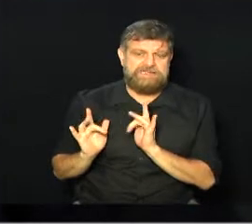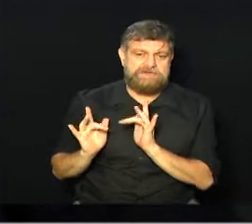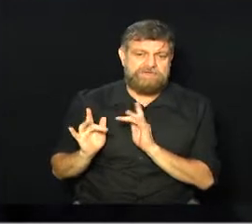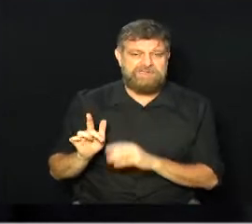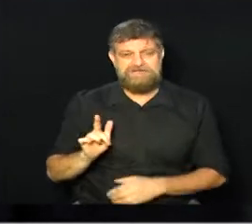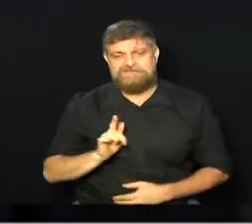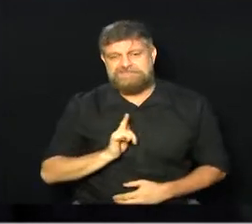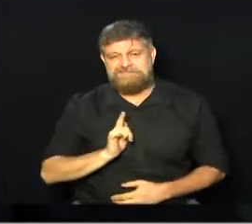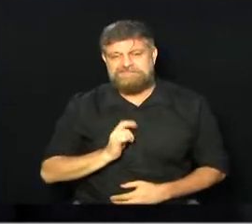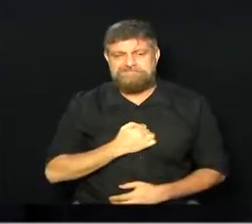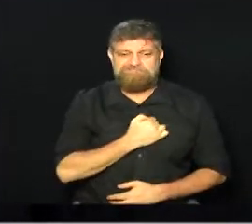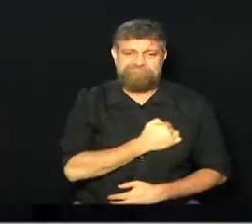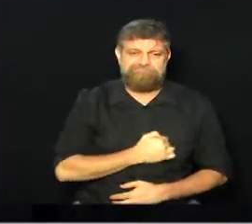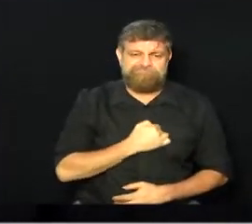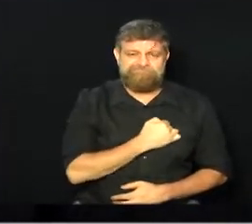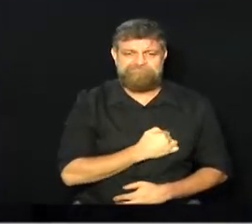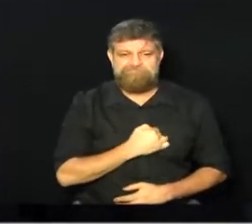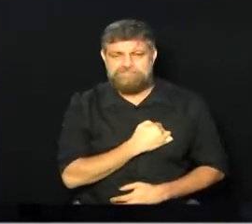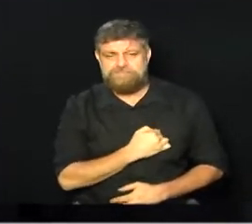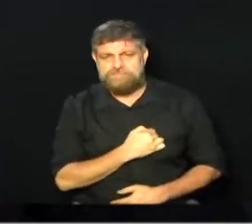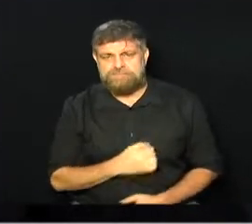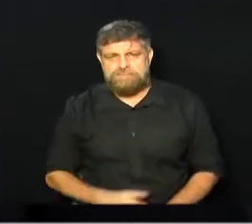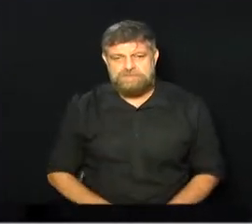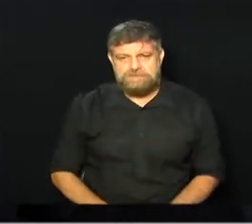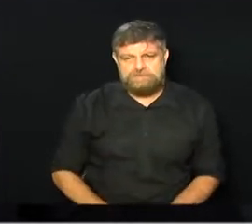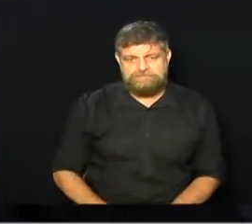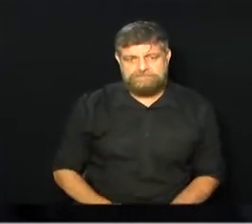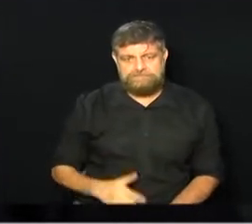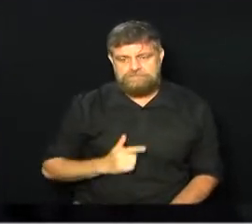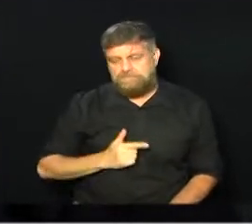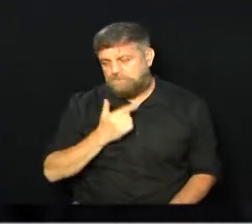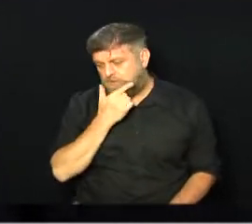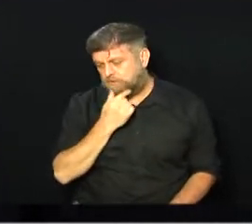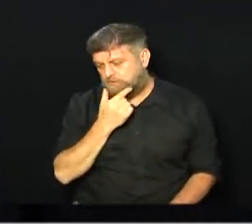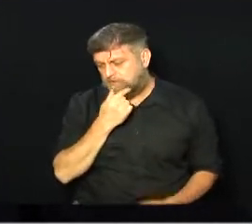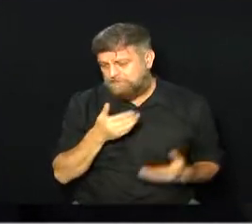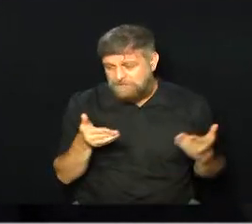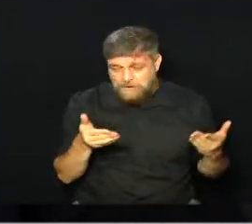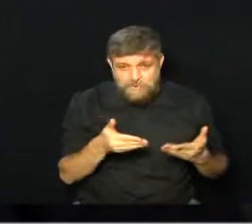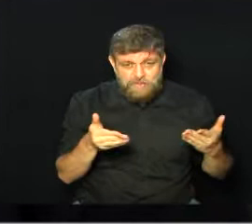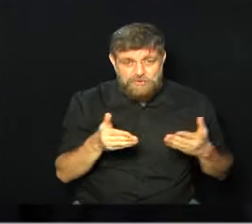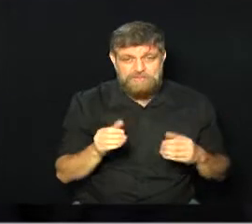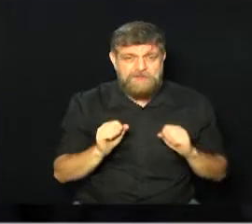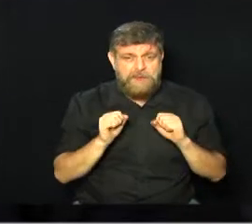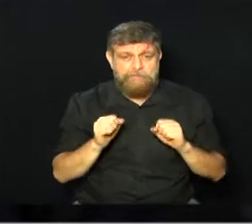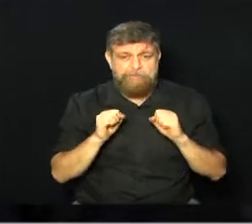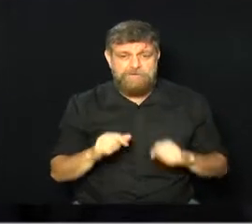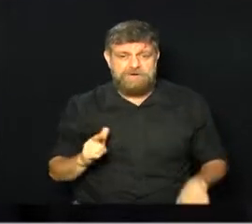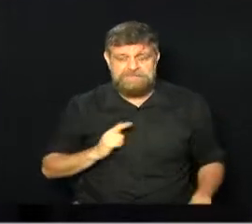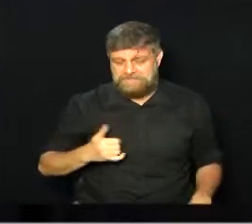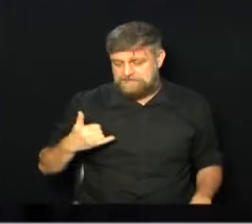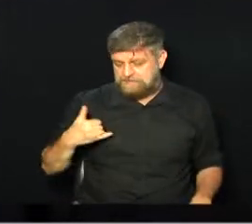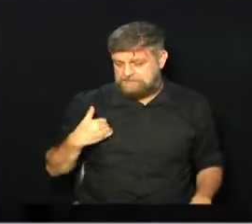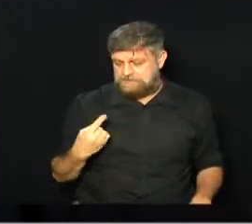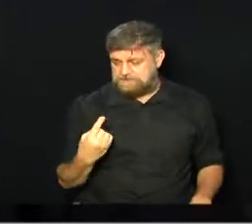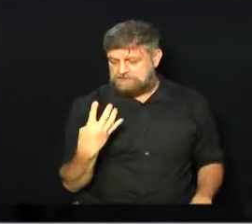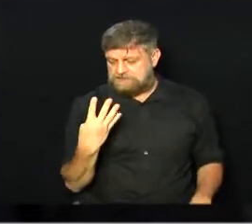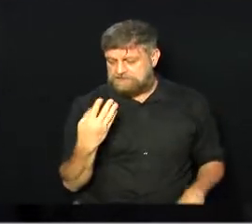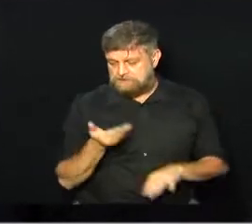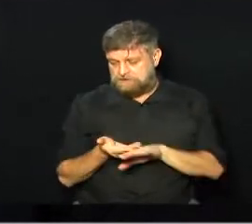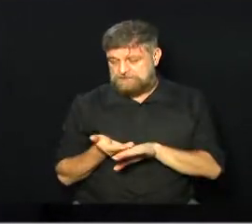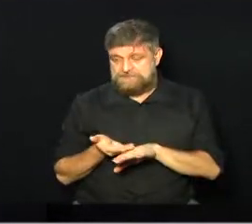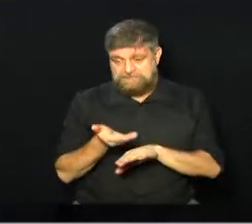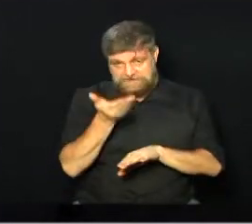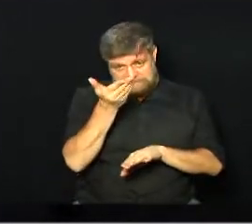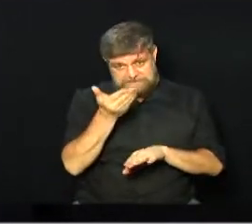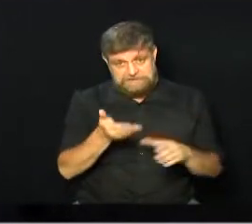Então, mexe muito com a cabeça dos meninos hoje. Hoje, os meninos só podem estar alojados a partir de 14 anos. Uhum.